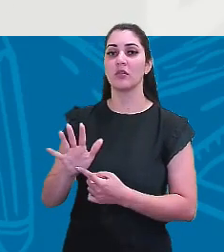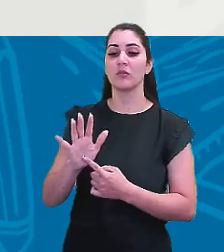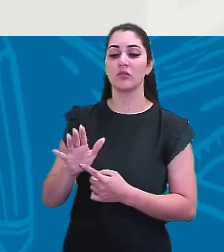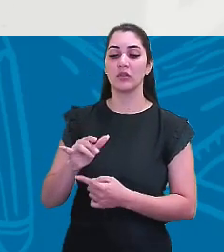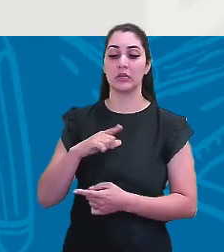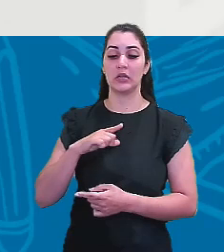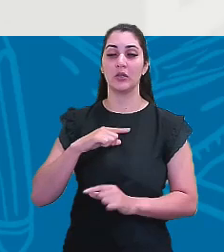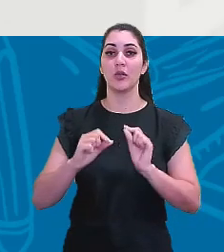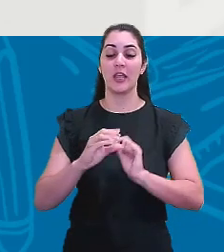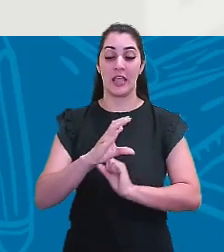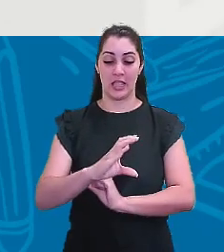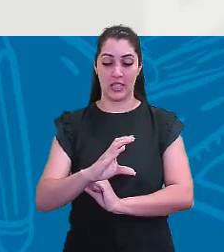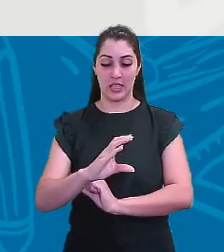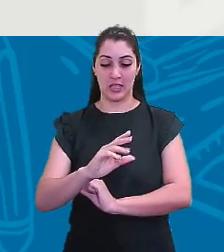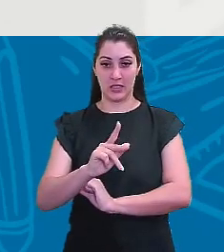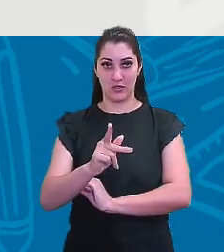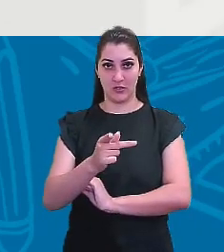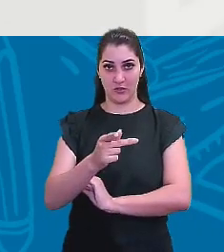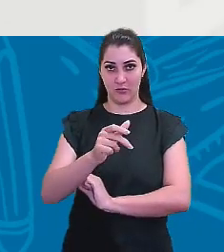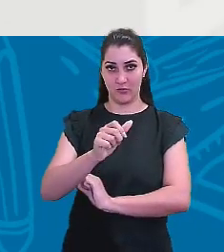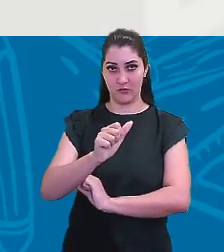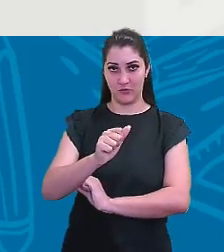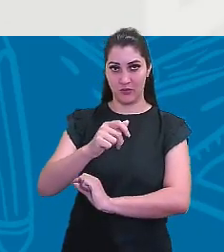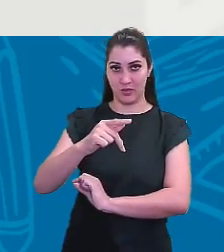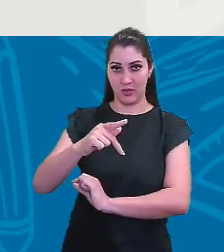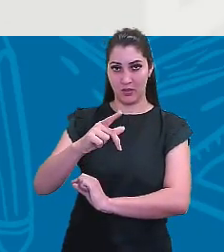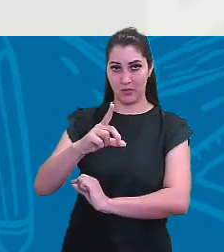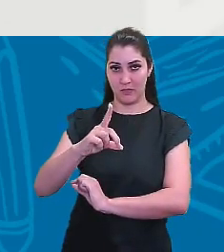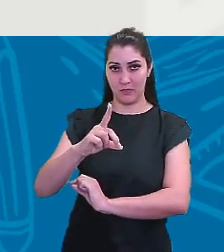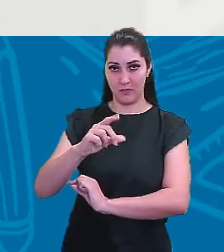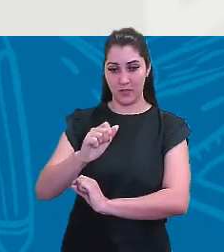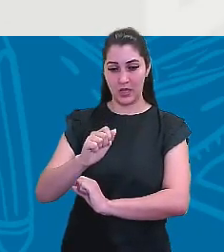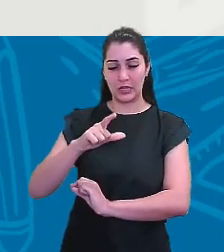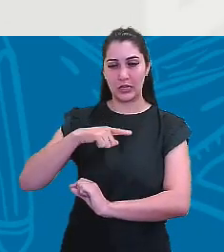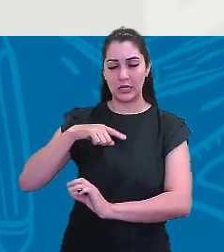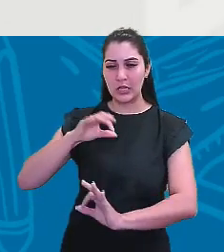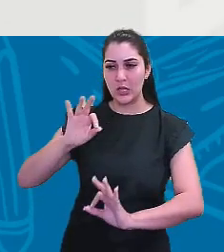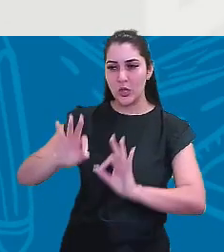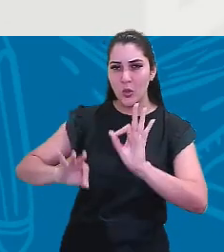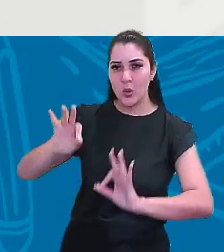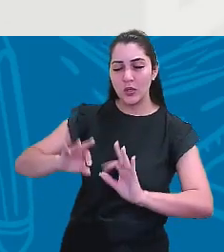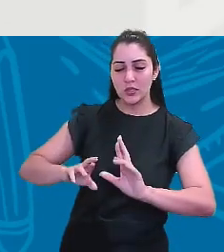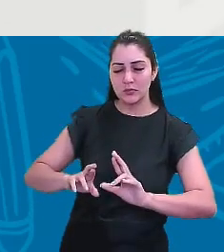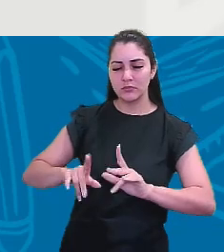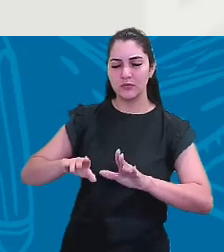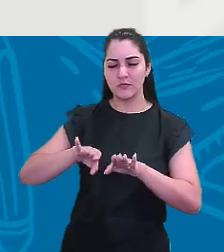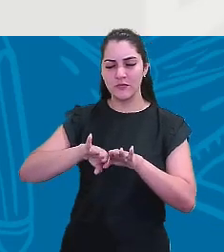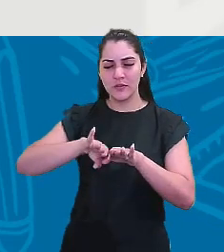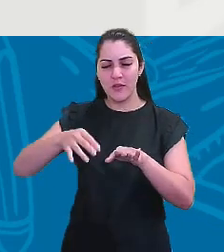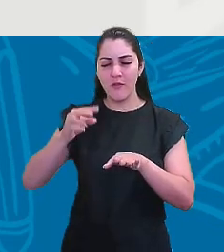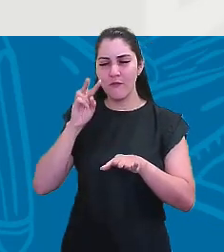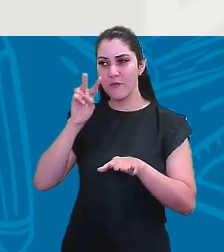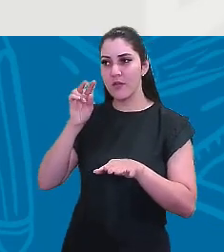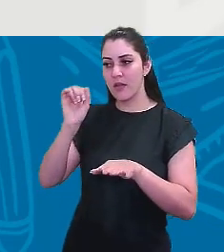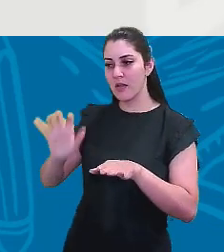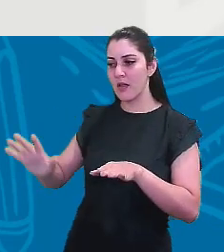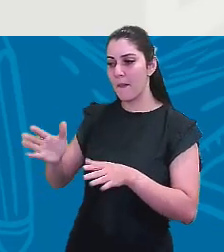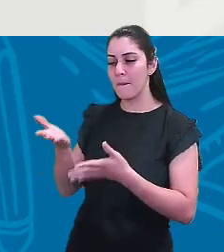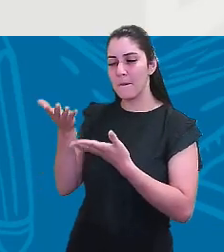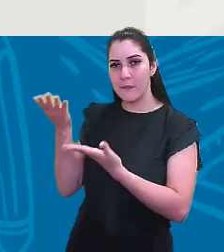A chapada, que é um relevo de altitude considerável, em formato tabular e encostas escarpadas. A gente observa ali as escarpas, o